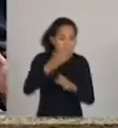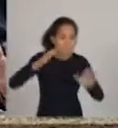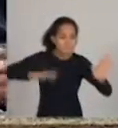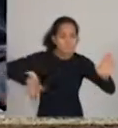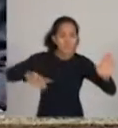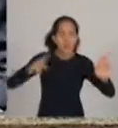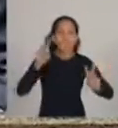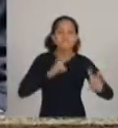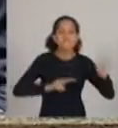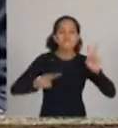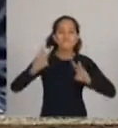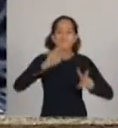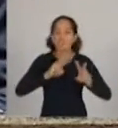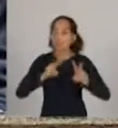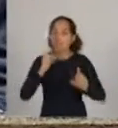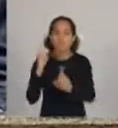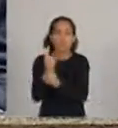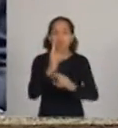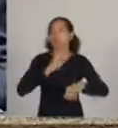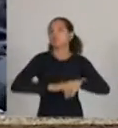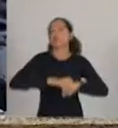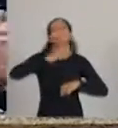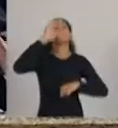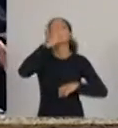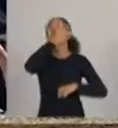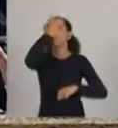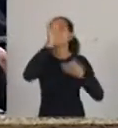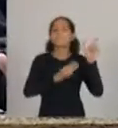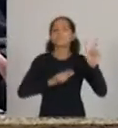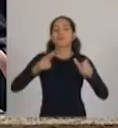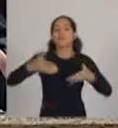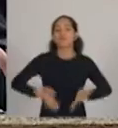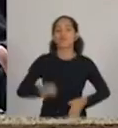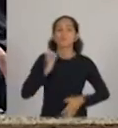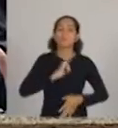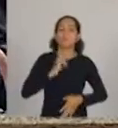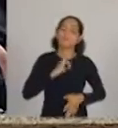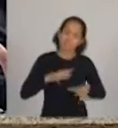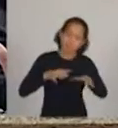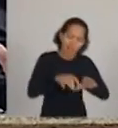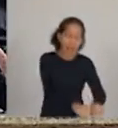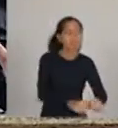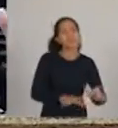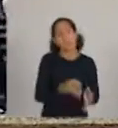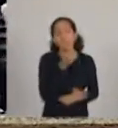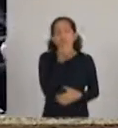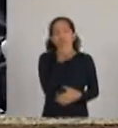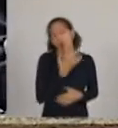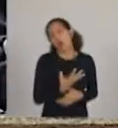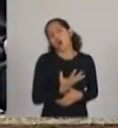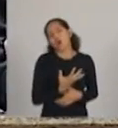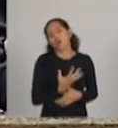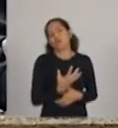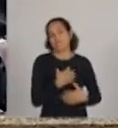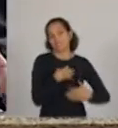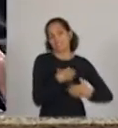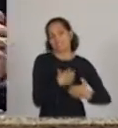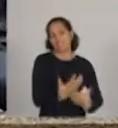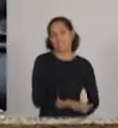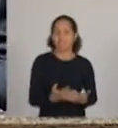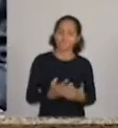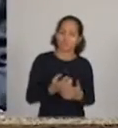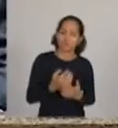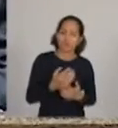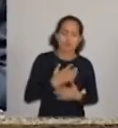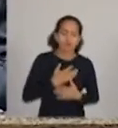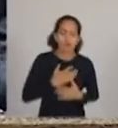que realmente capixaba. É. Então já tomaram no bom sentido. E é uma honra muito grande a gente